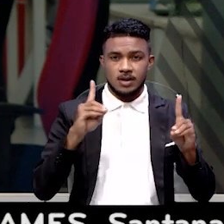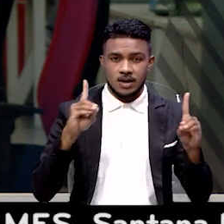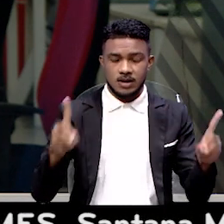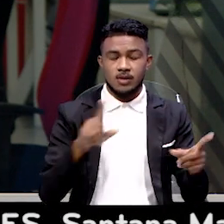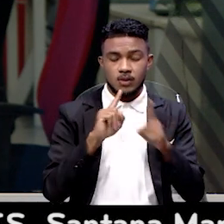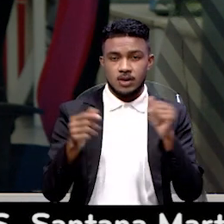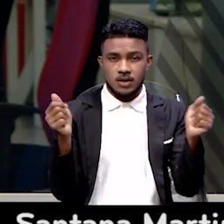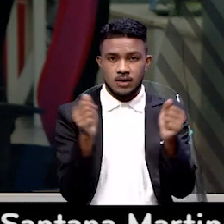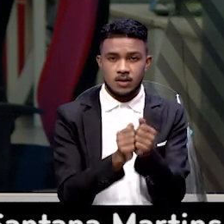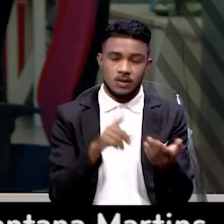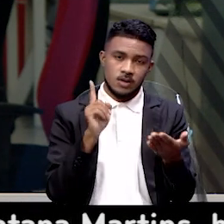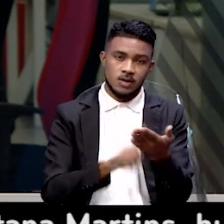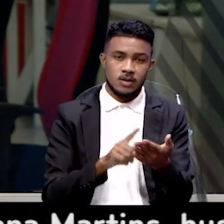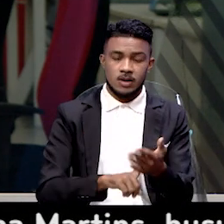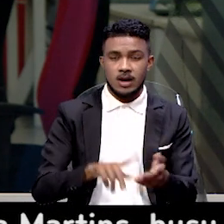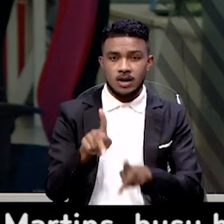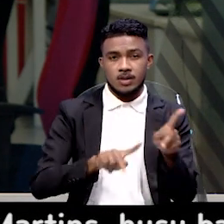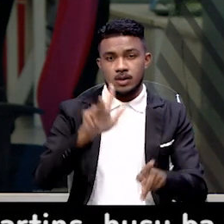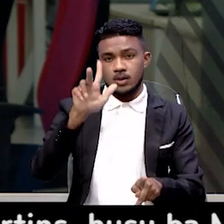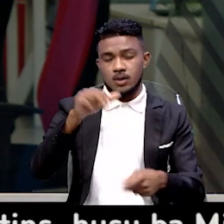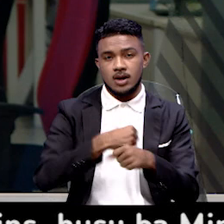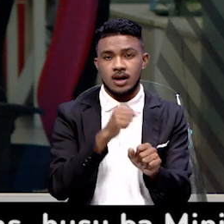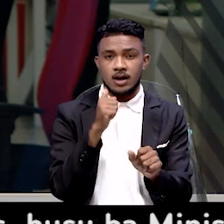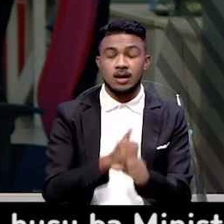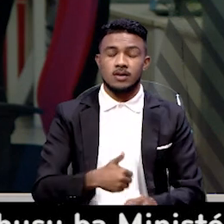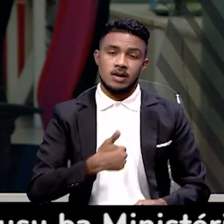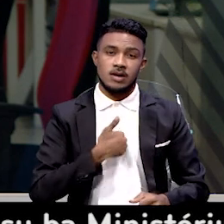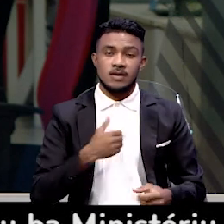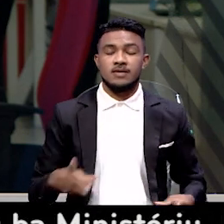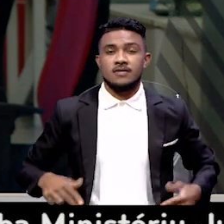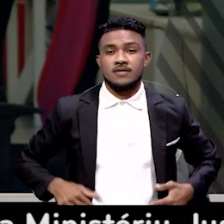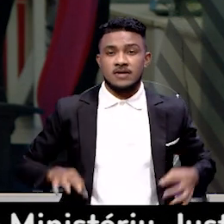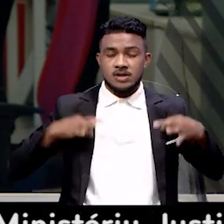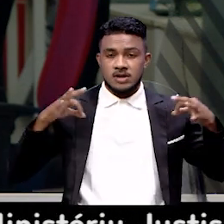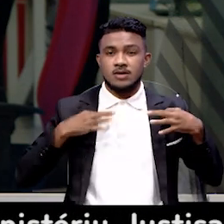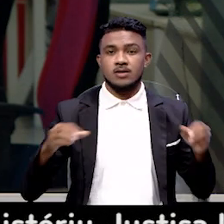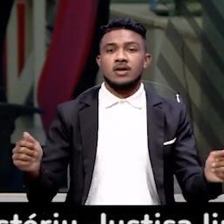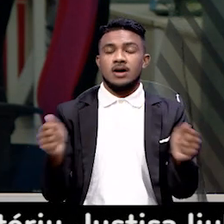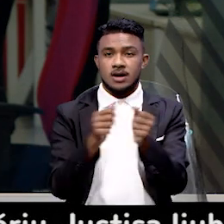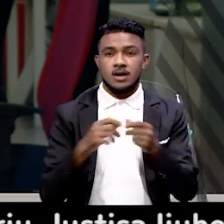condena acto suspeito na Intolu, nebehalo agressão física Hasoro Leandro Xena.